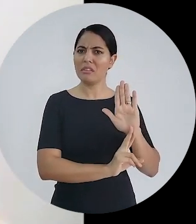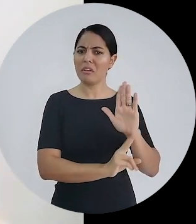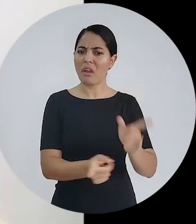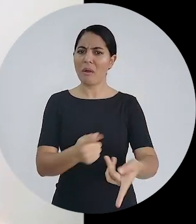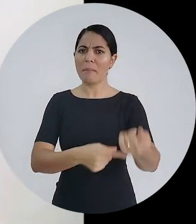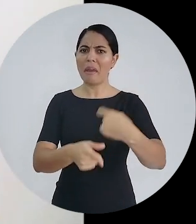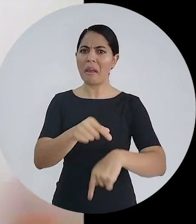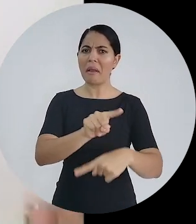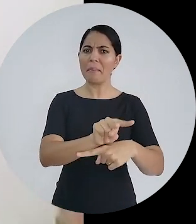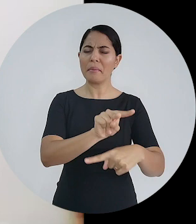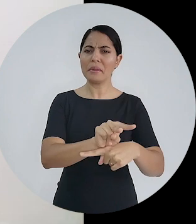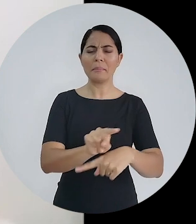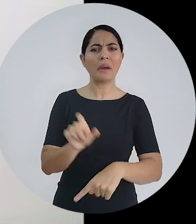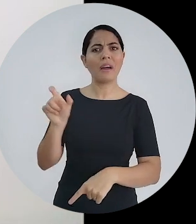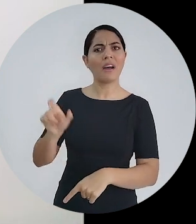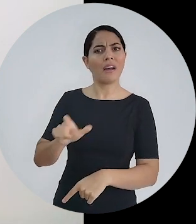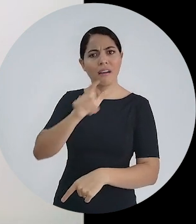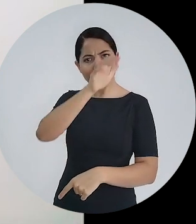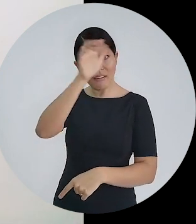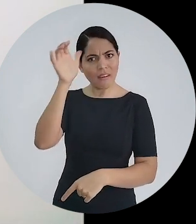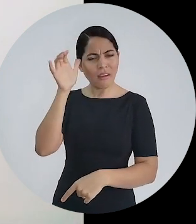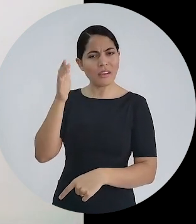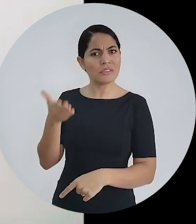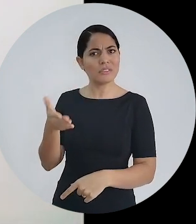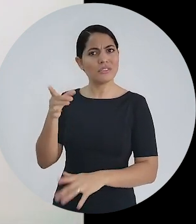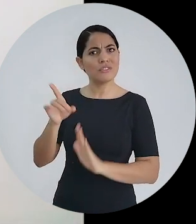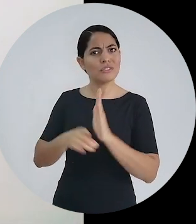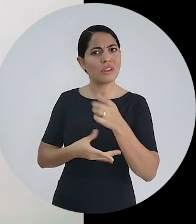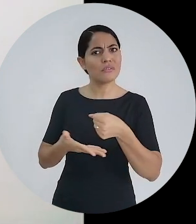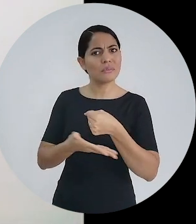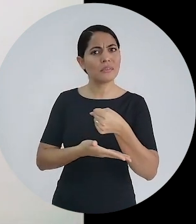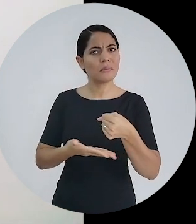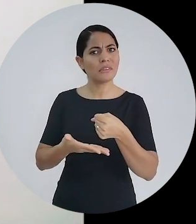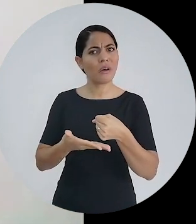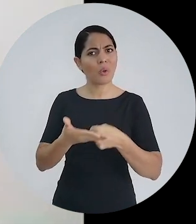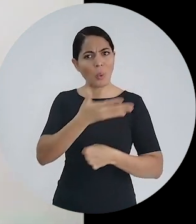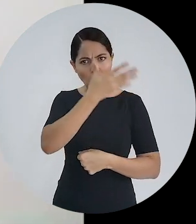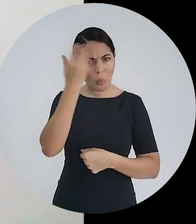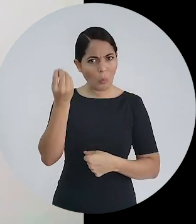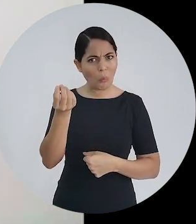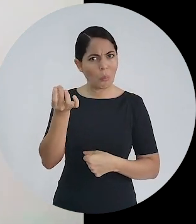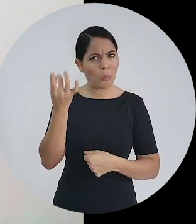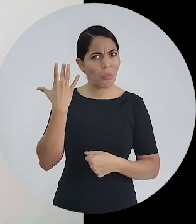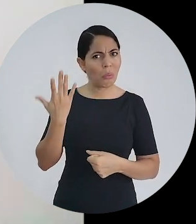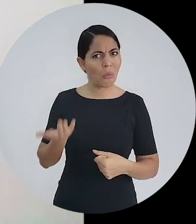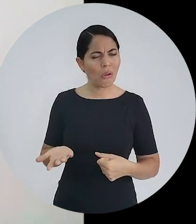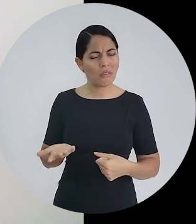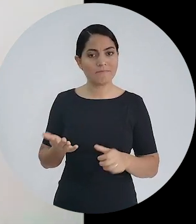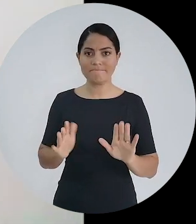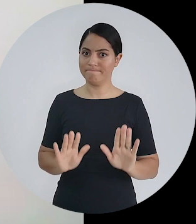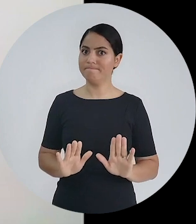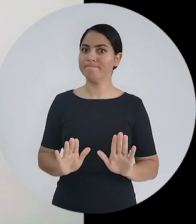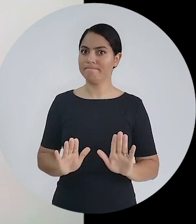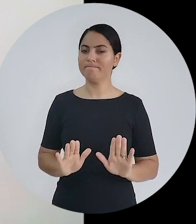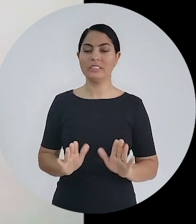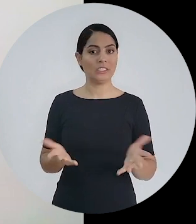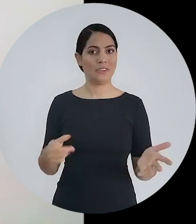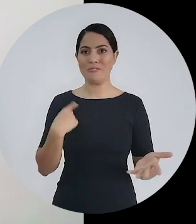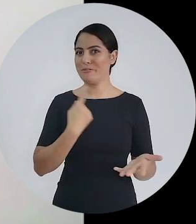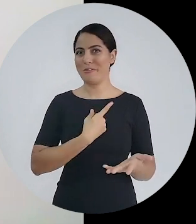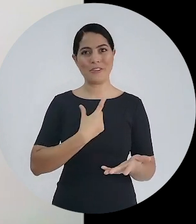mercado e esquecendo o direito fundamental do consumidor, que é uma situação que